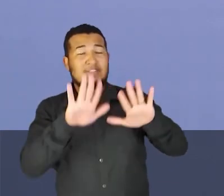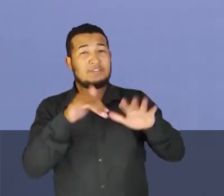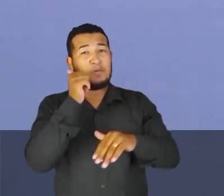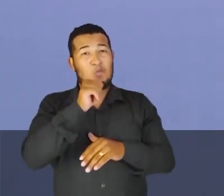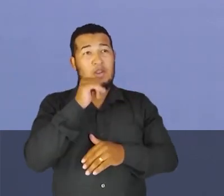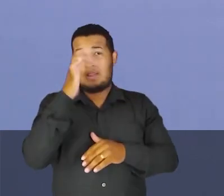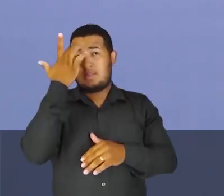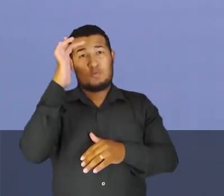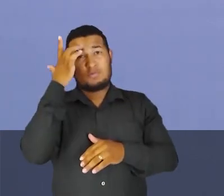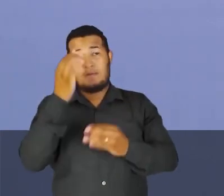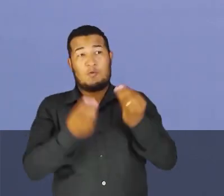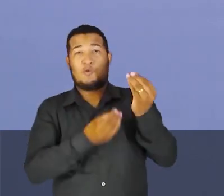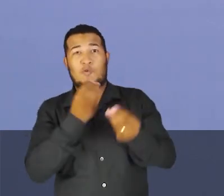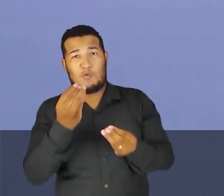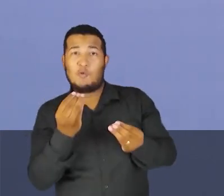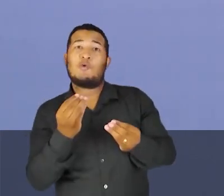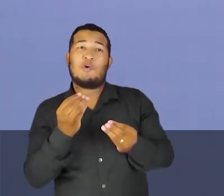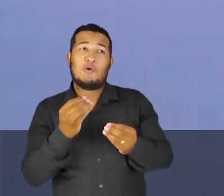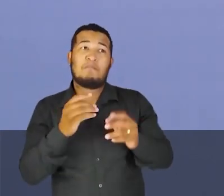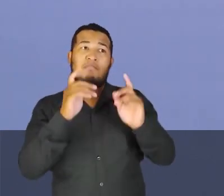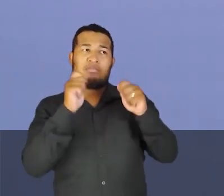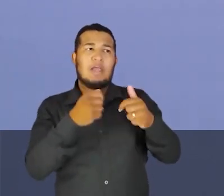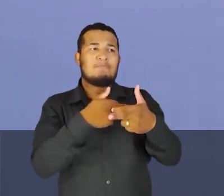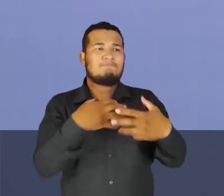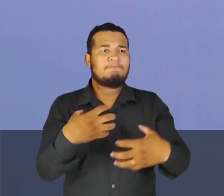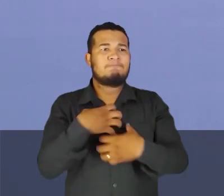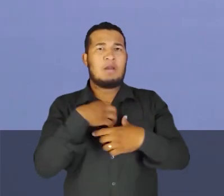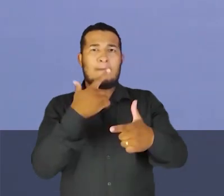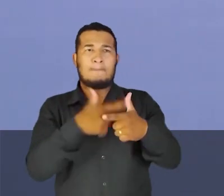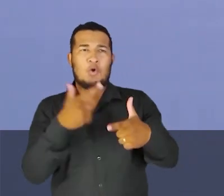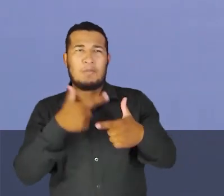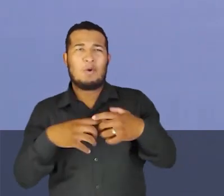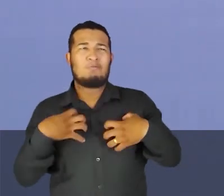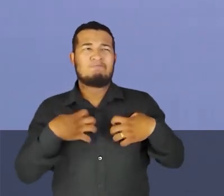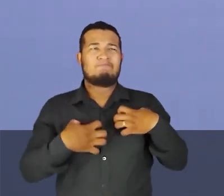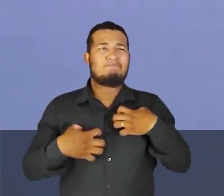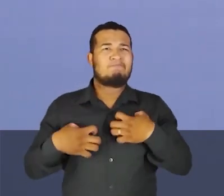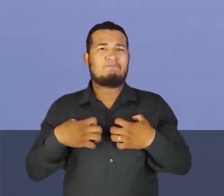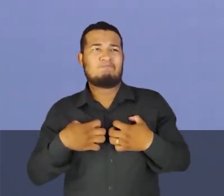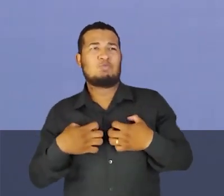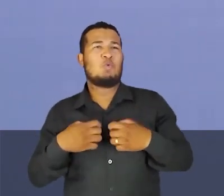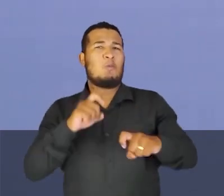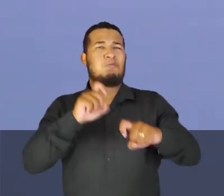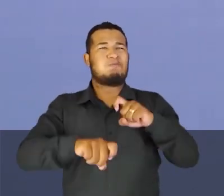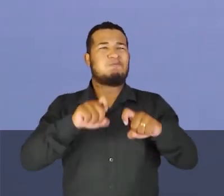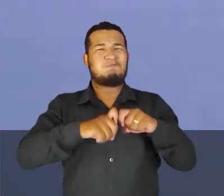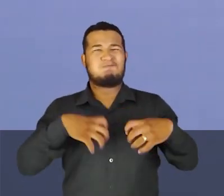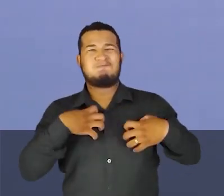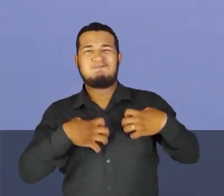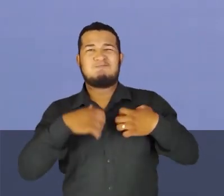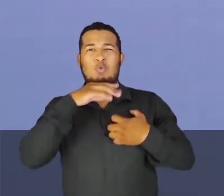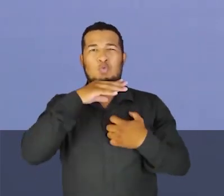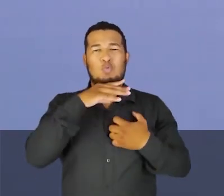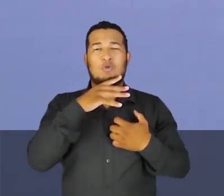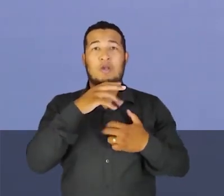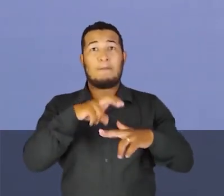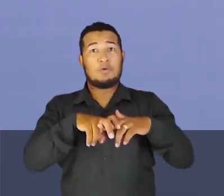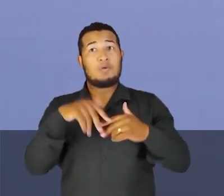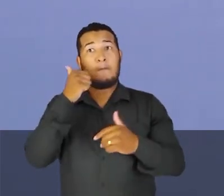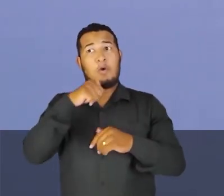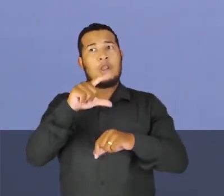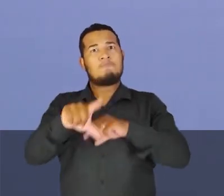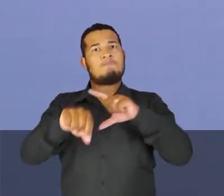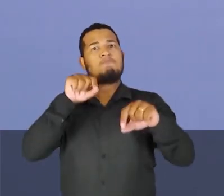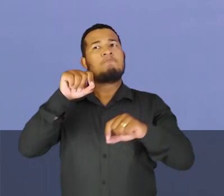sabem utilizar, ela pode causar algum problema ou desconforto durante a relação sexual. Então, muitas mulheres optam